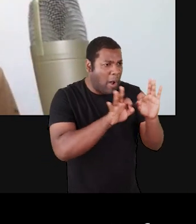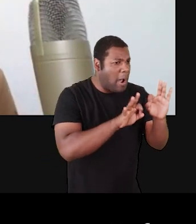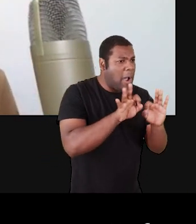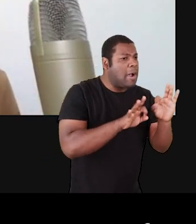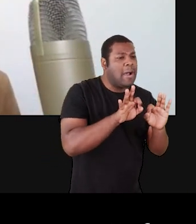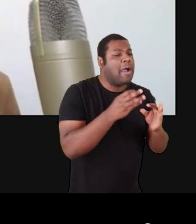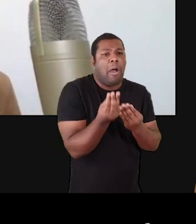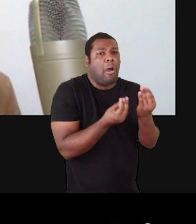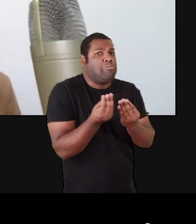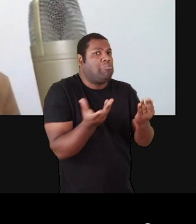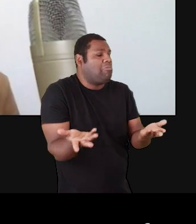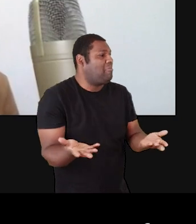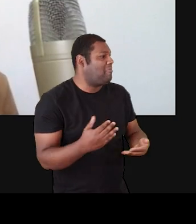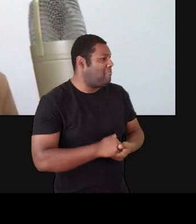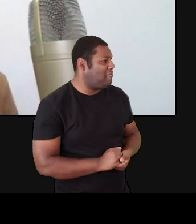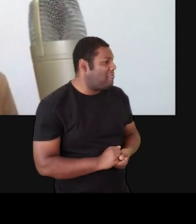geral.